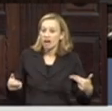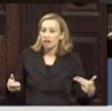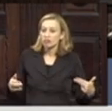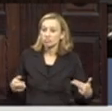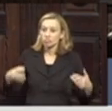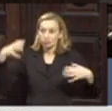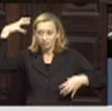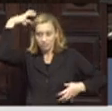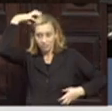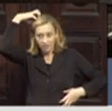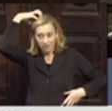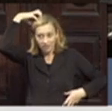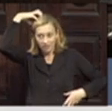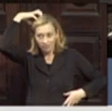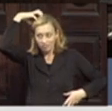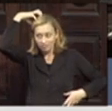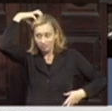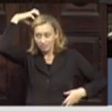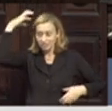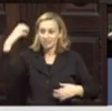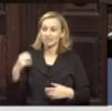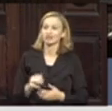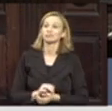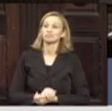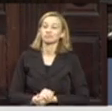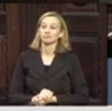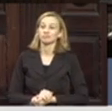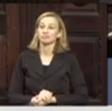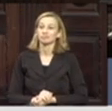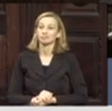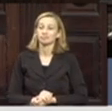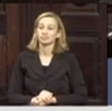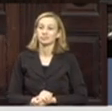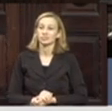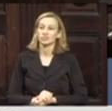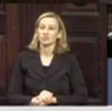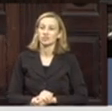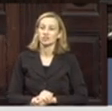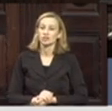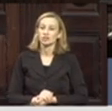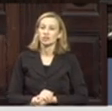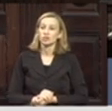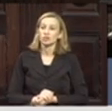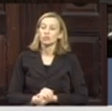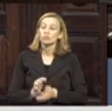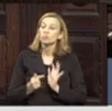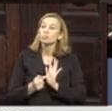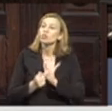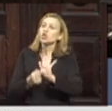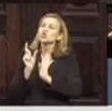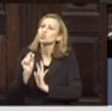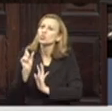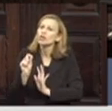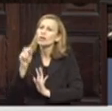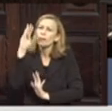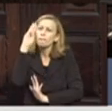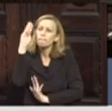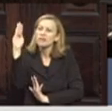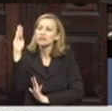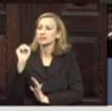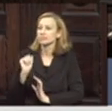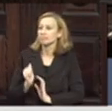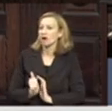particularidade que ela apresenta de uma mata, a Floresta da Tijuca, uma mata dentro dos limites